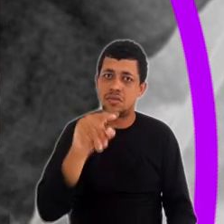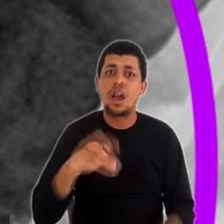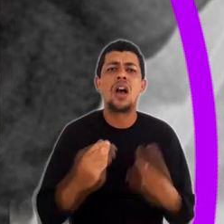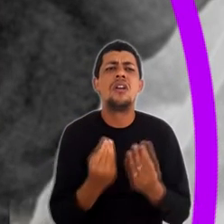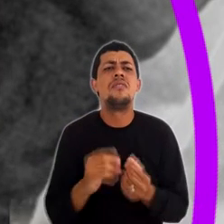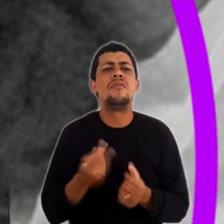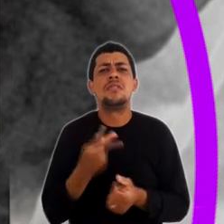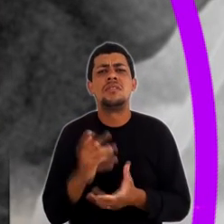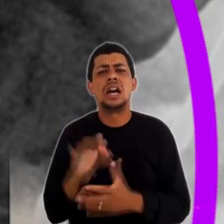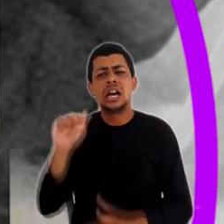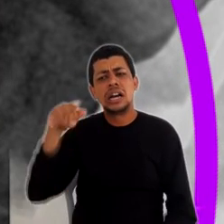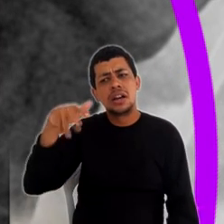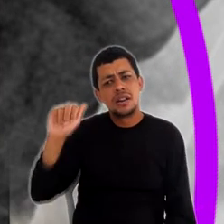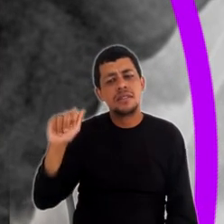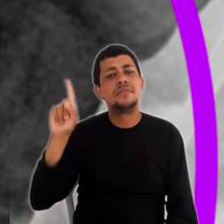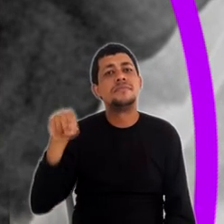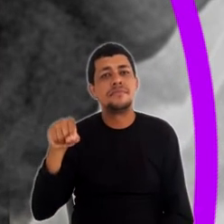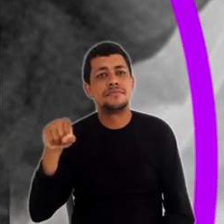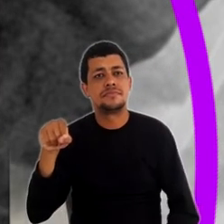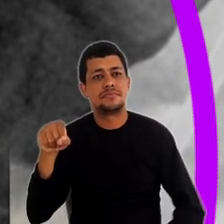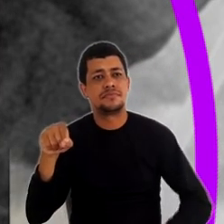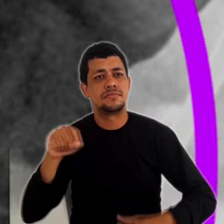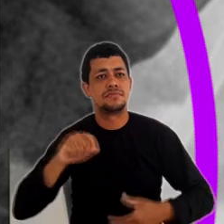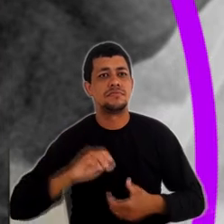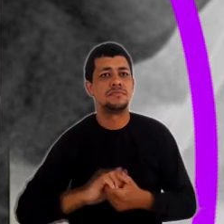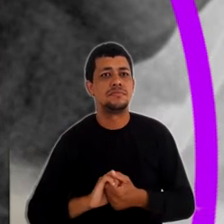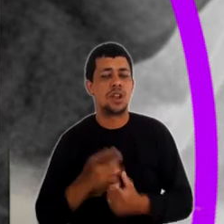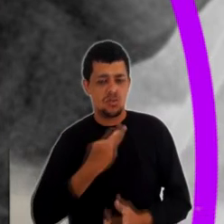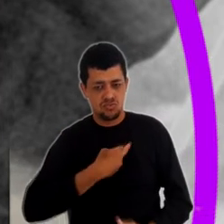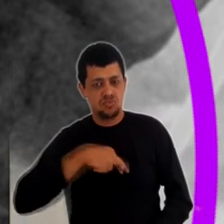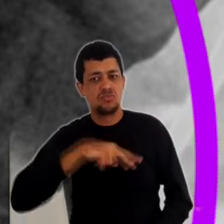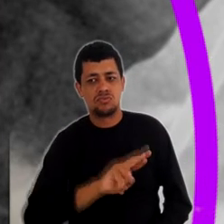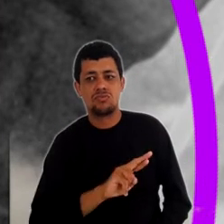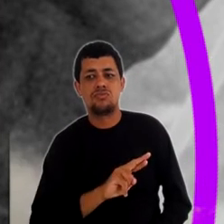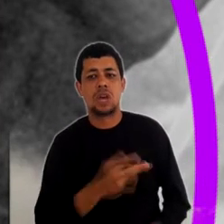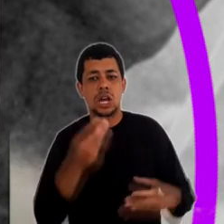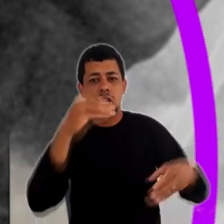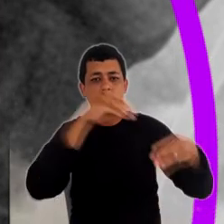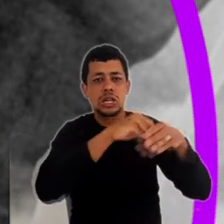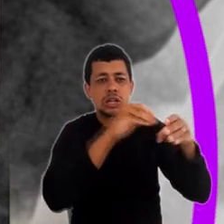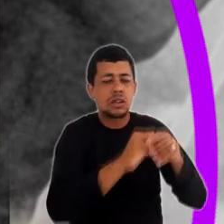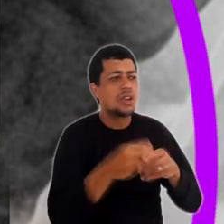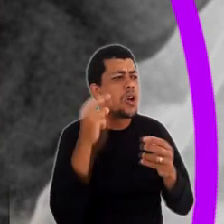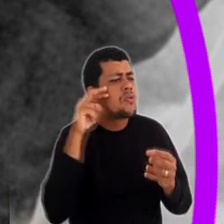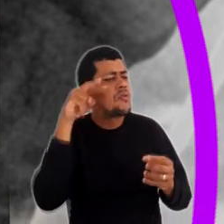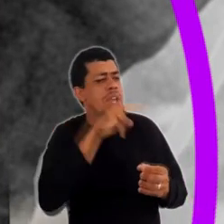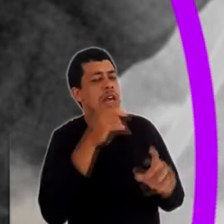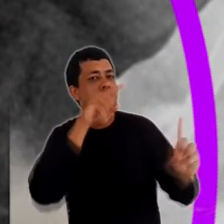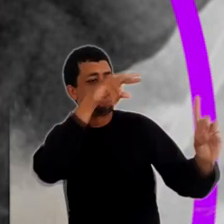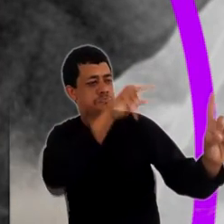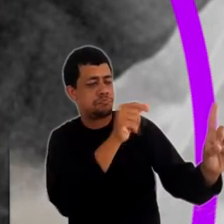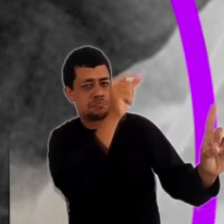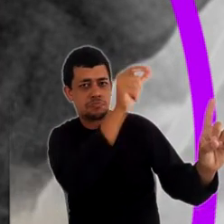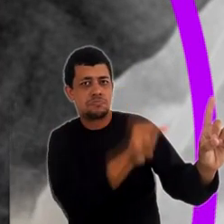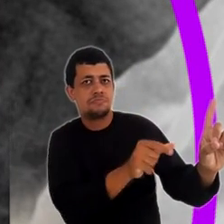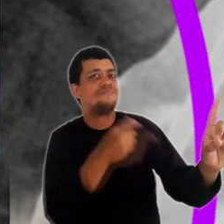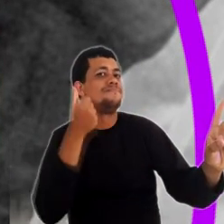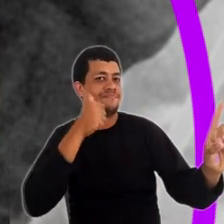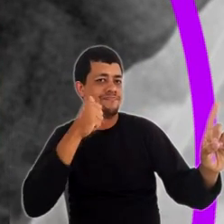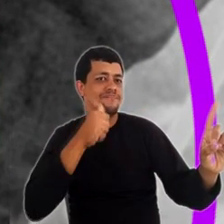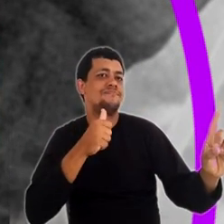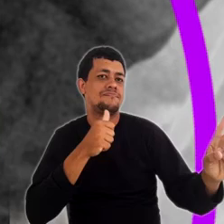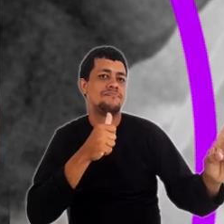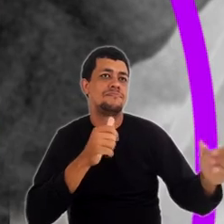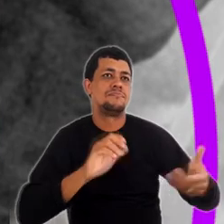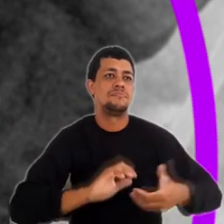como falou da Ana, né? Da parte da Ana, que é como a religião vê você, vê as mulheres, né? E